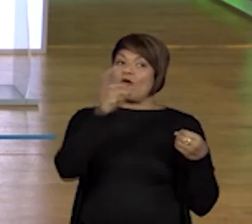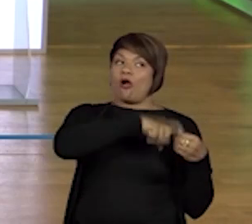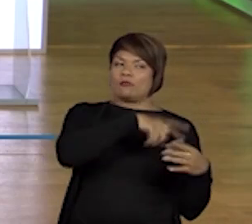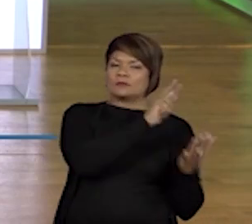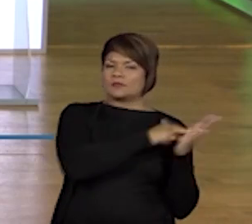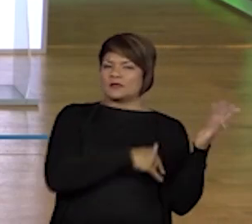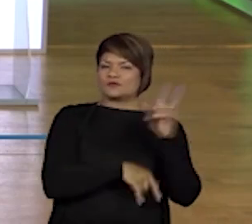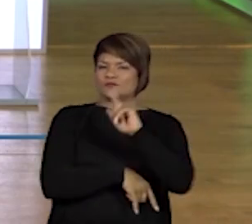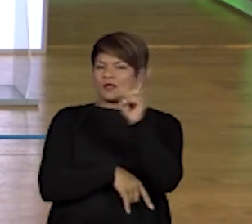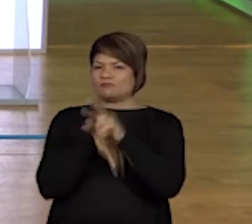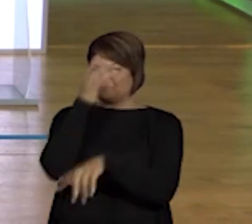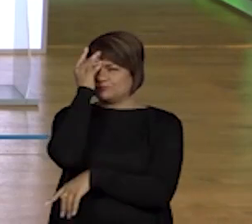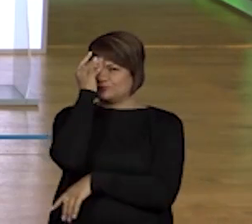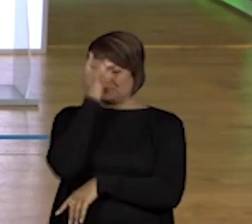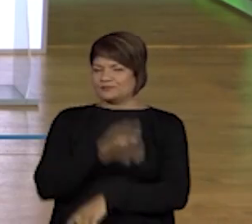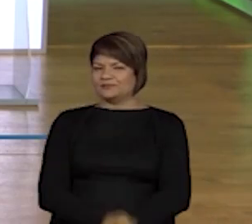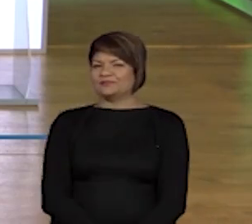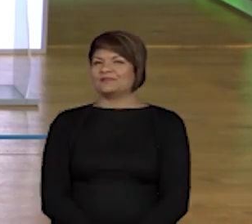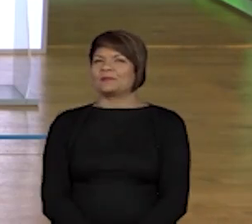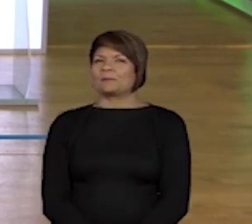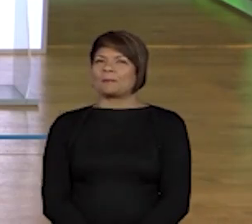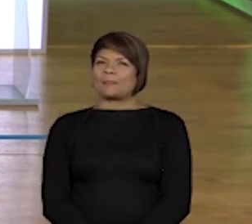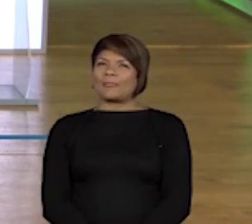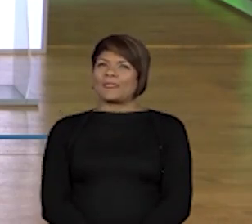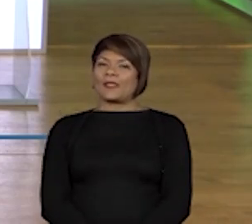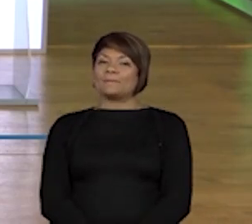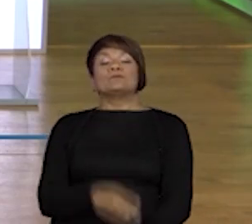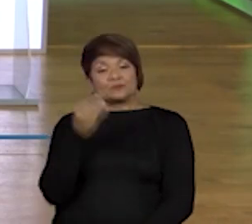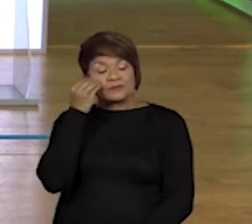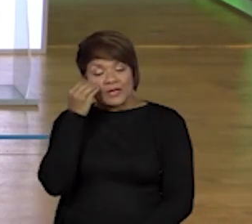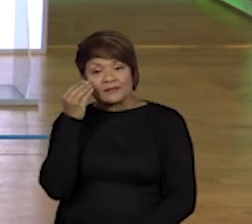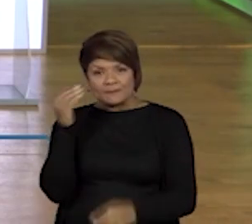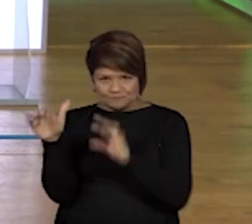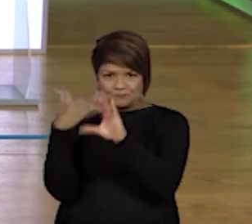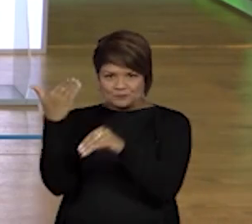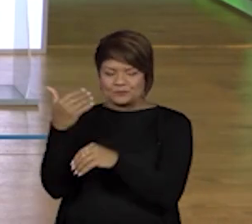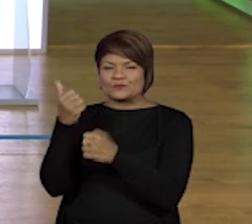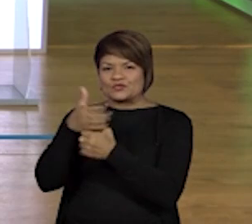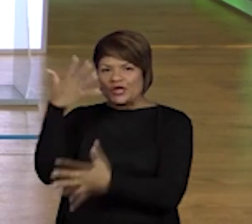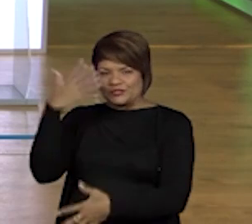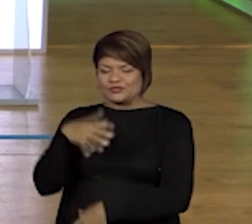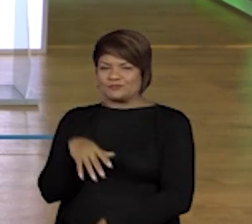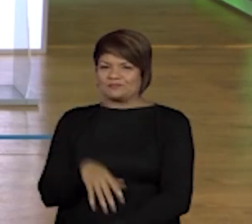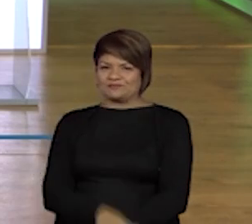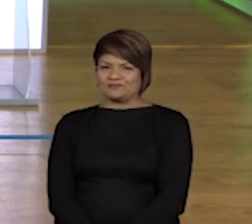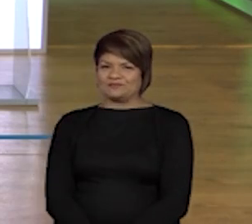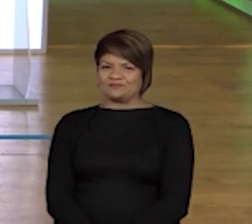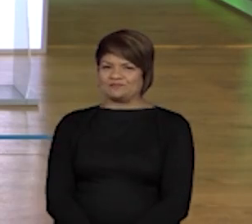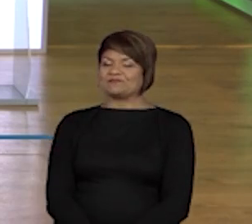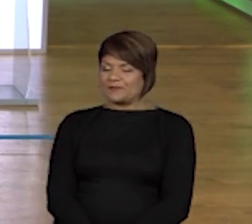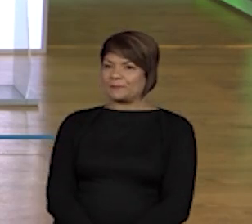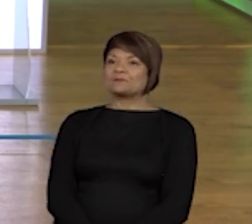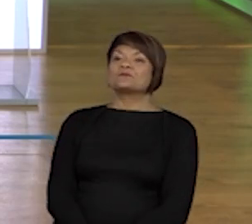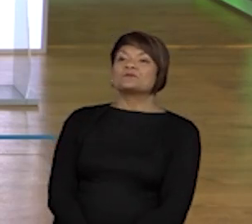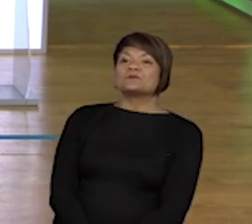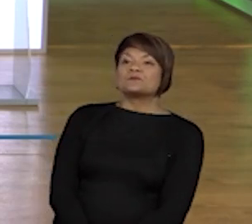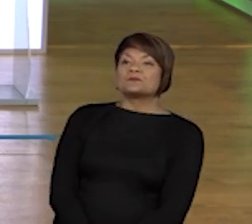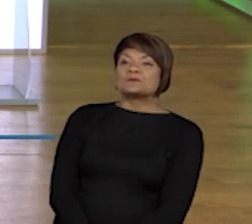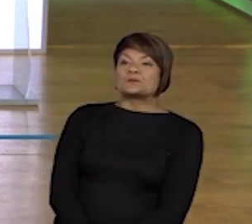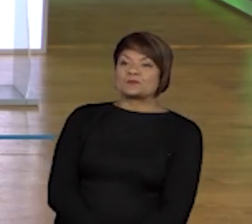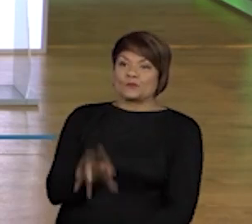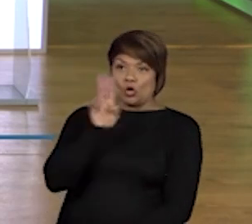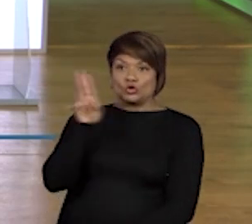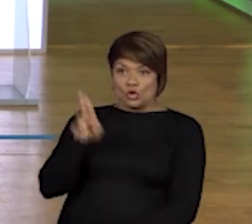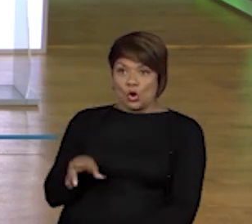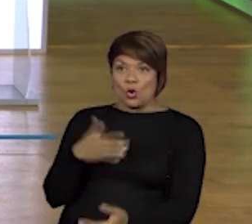Porque antigamente a gente falava assim, quem será o primeiro? Tenta colocar pra gente no chat, a gente conhecer. Isso mesmo, vamos ver. Coloquem o nome aí